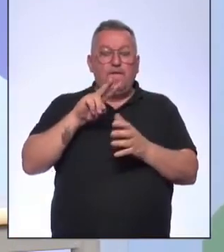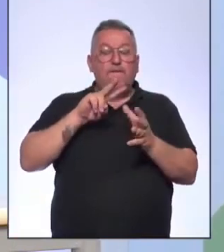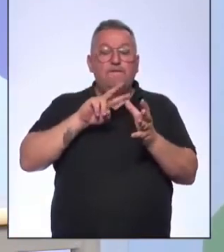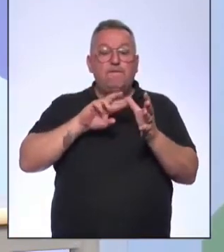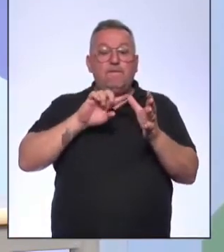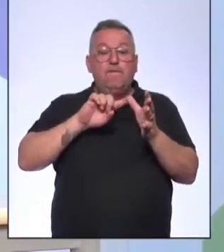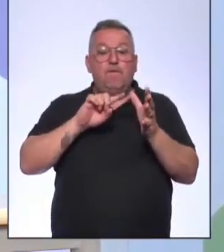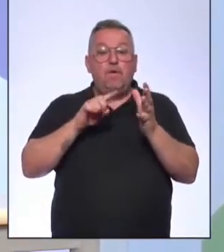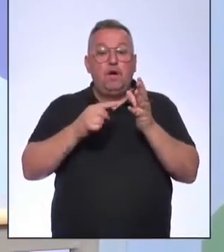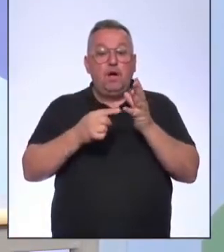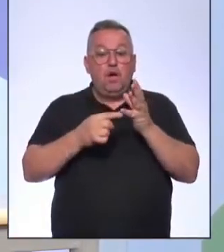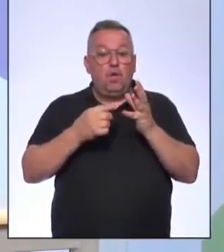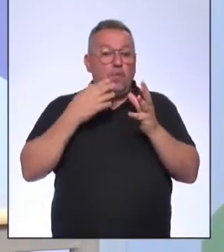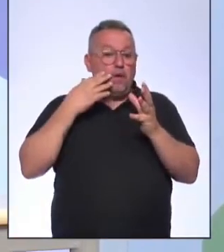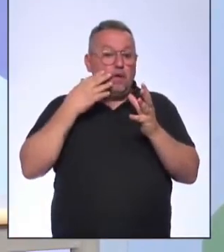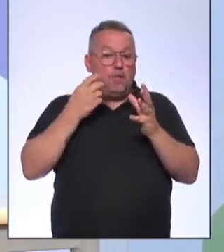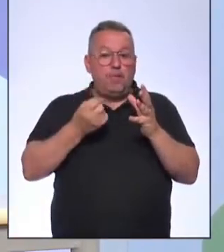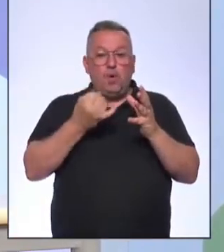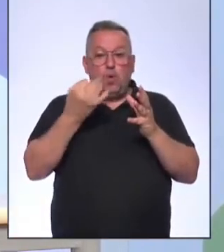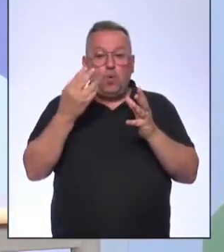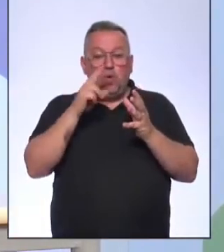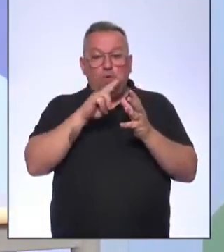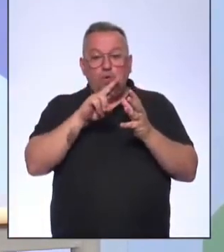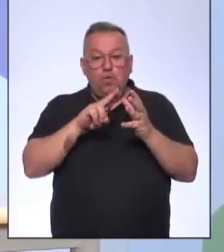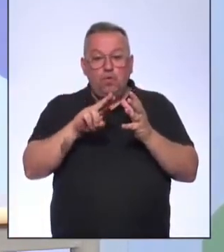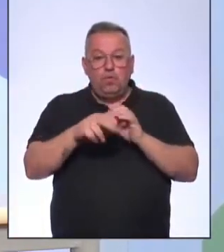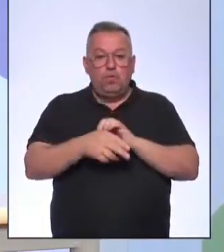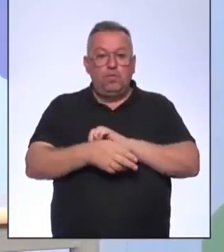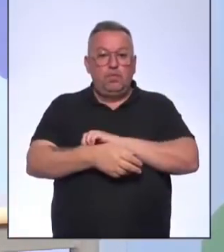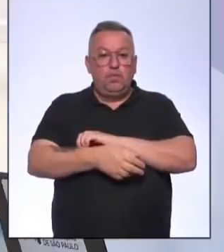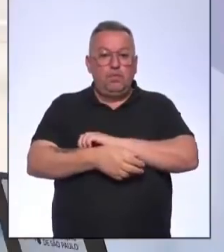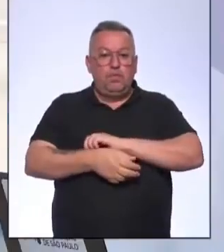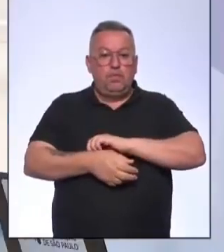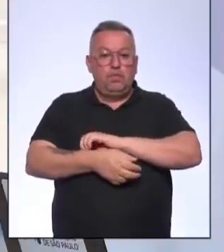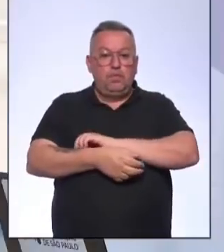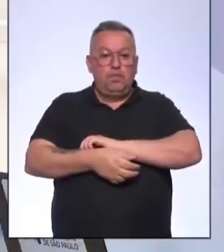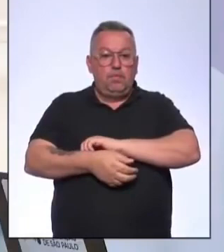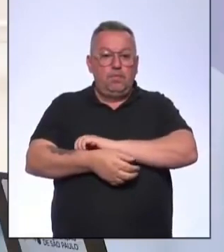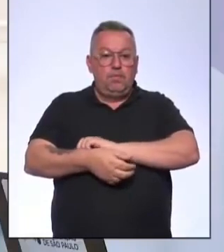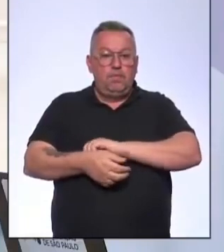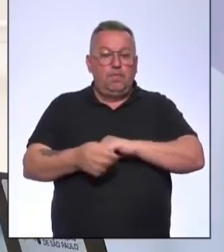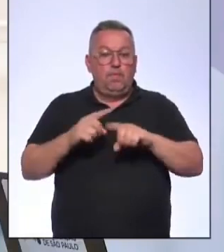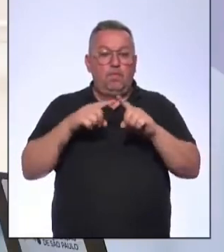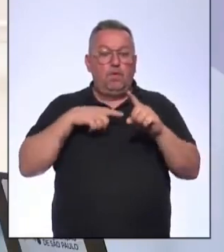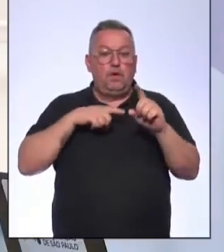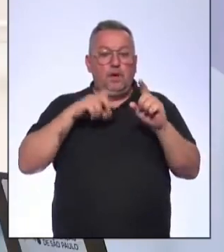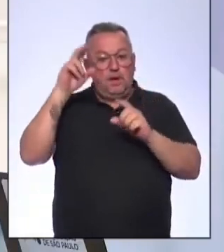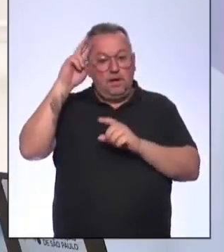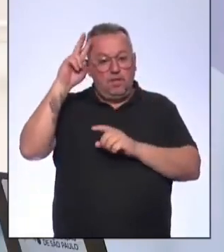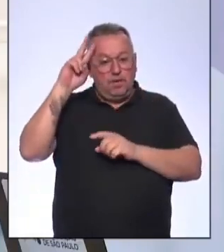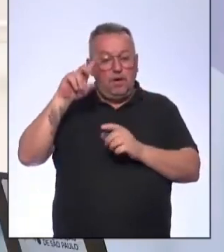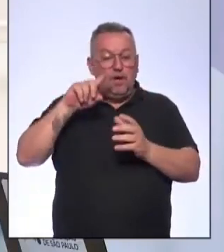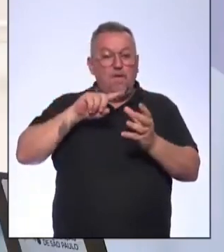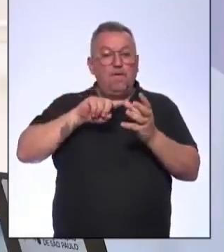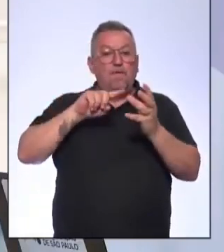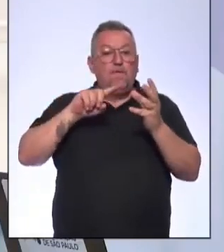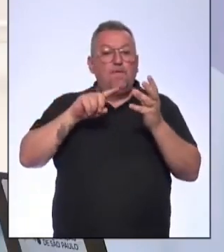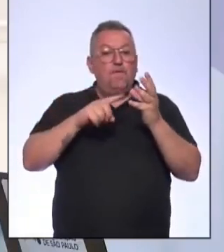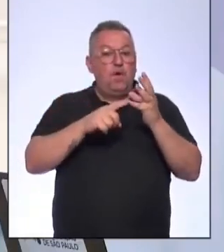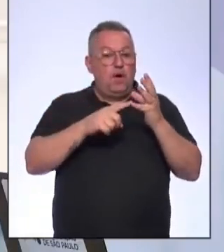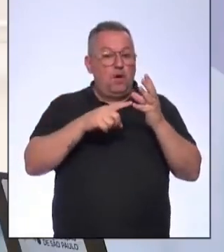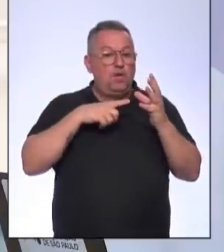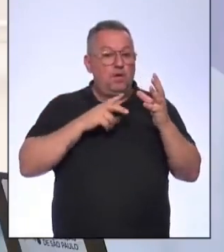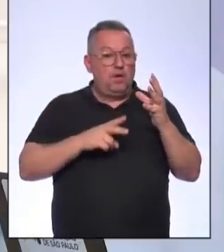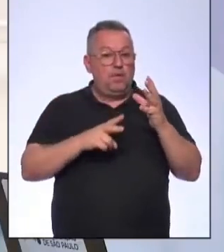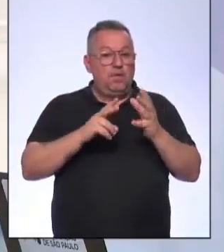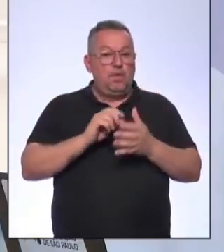quantas sílabas tem, para eu saber se eu uso more, se eu uso were? Pode ser também. Só que tem que lembrar que as vogais têm que estar na mesma sílaba.